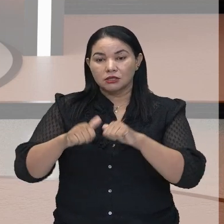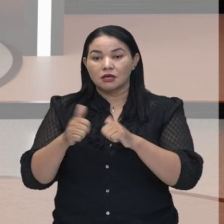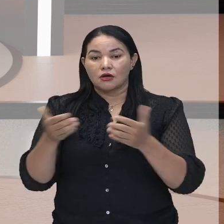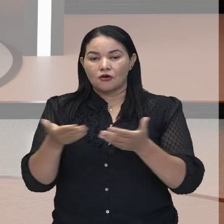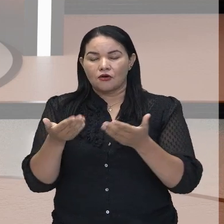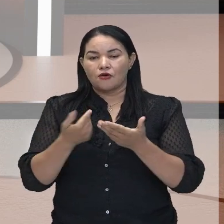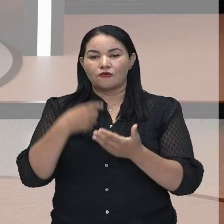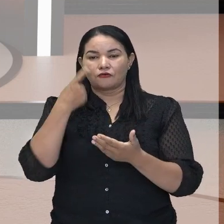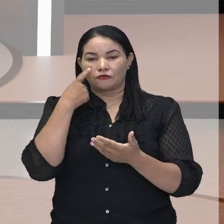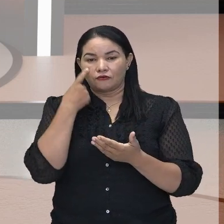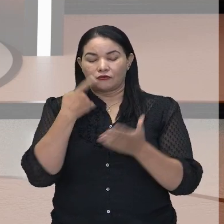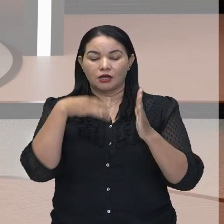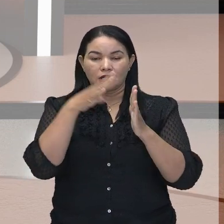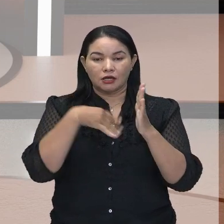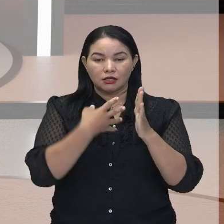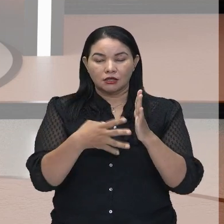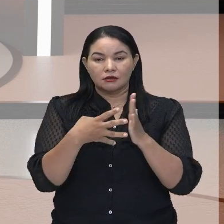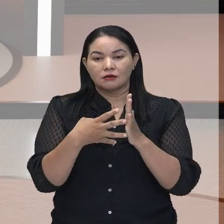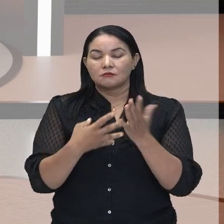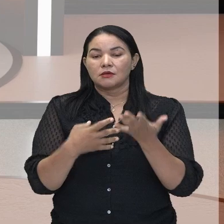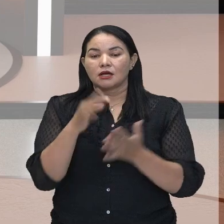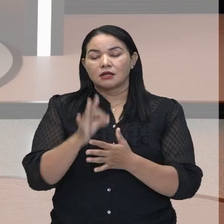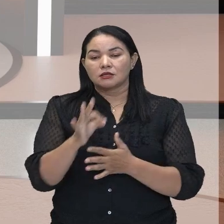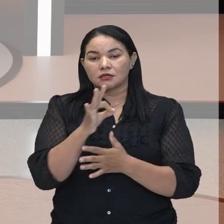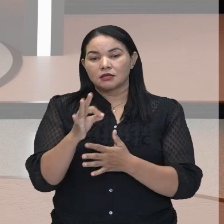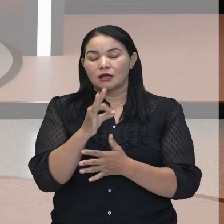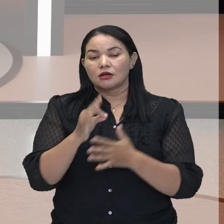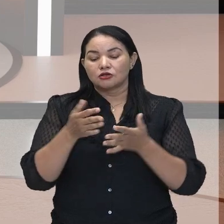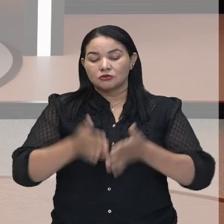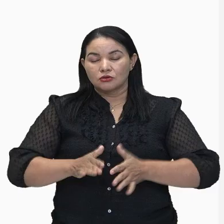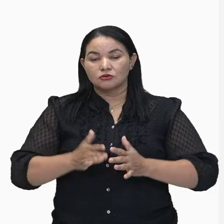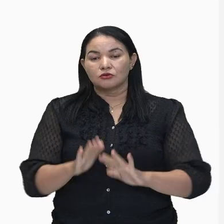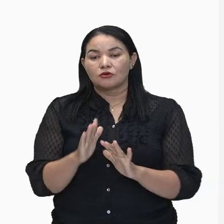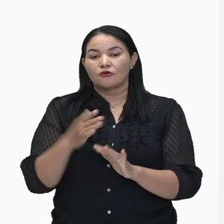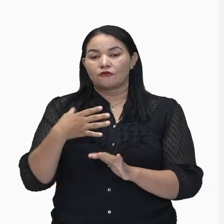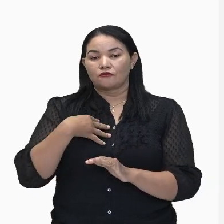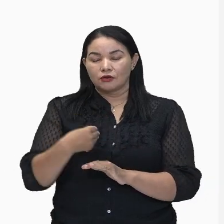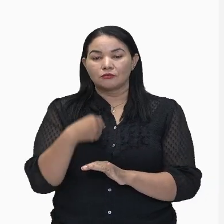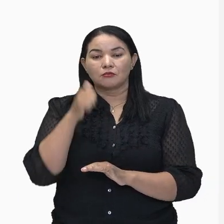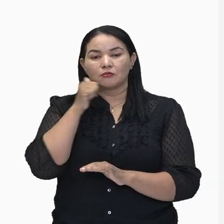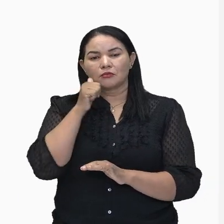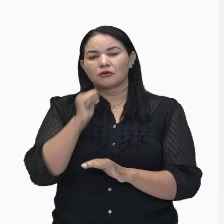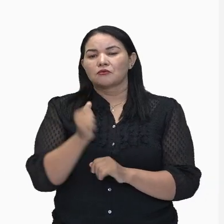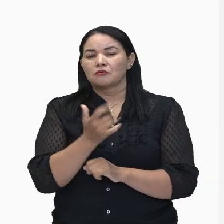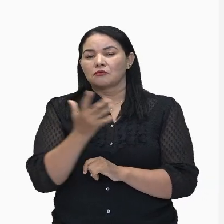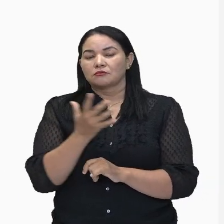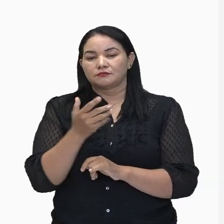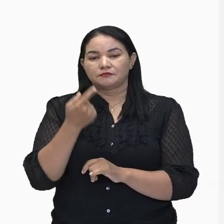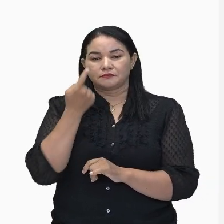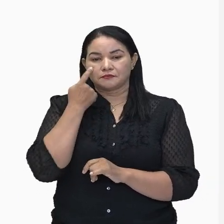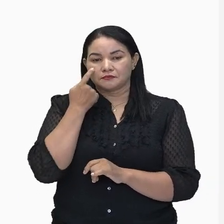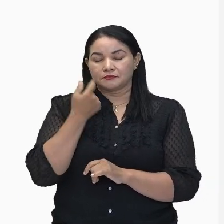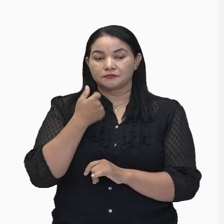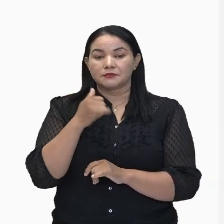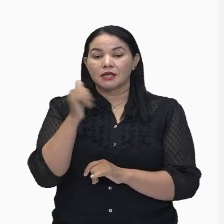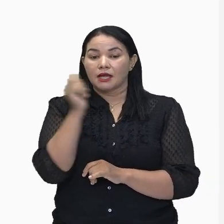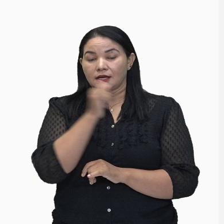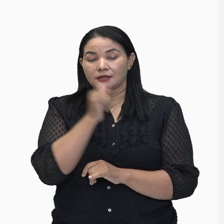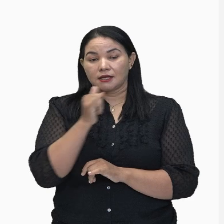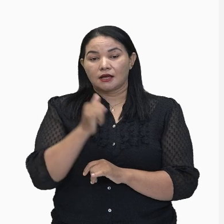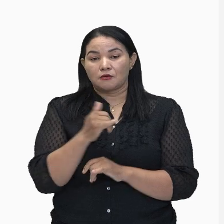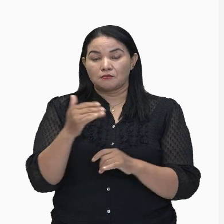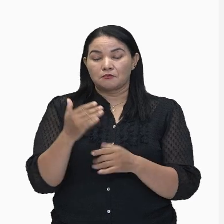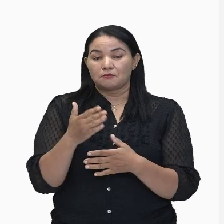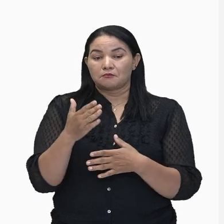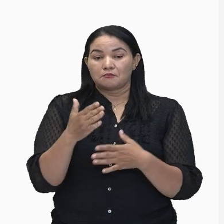de fecundidade em relação ao número de filhos por mulher no continente europeu. Olha só, na Itália, olha só o período ali de